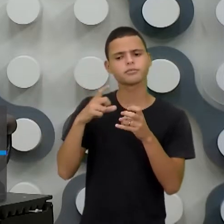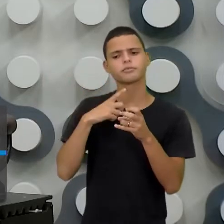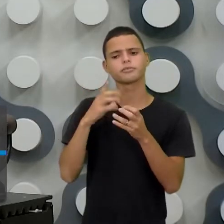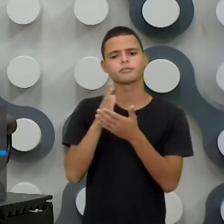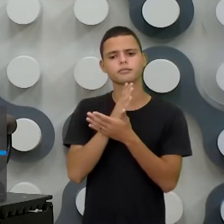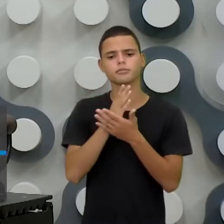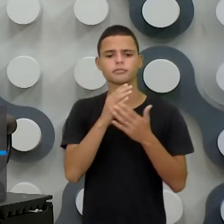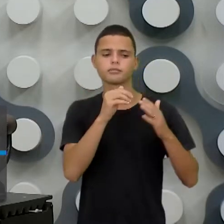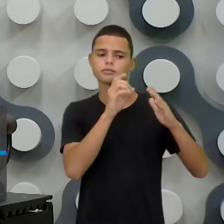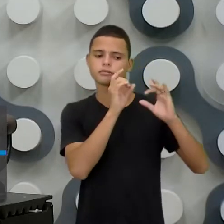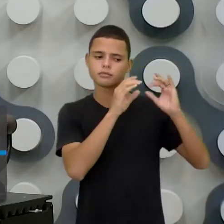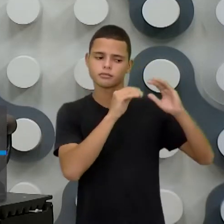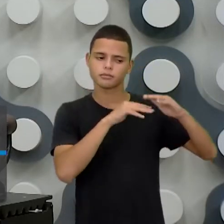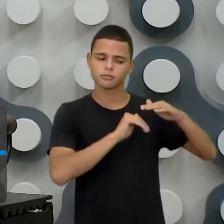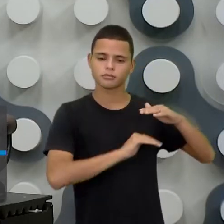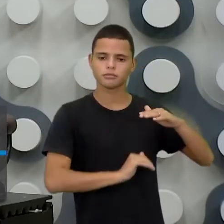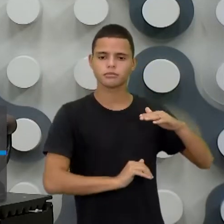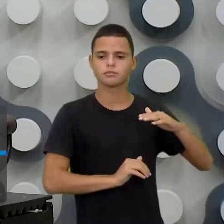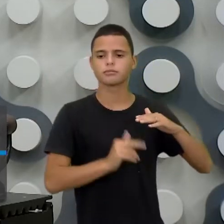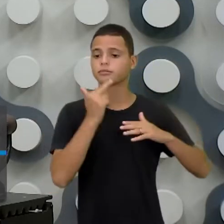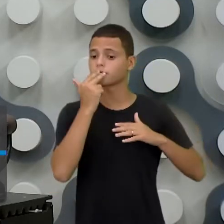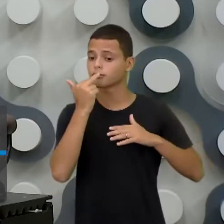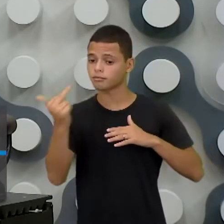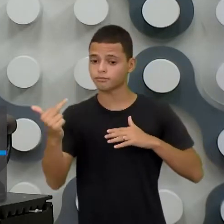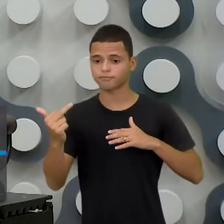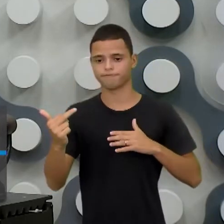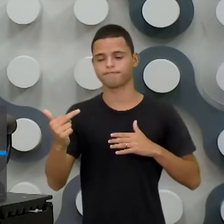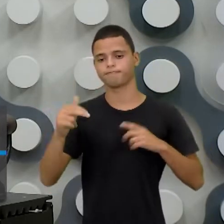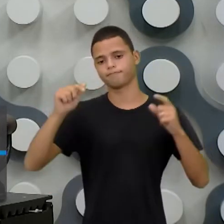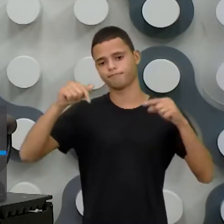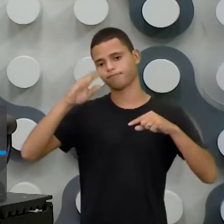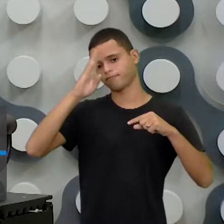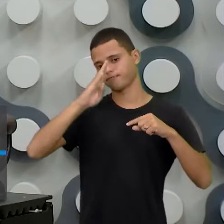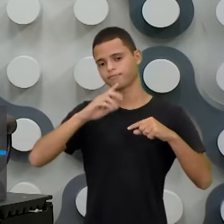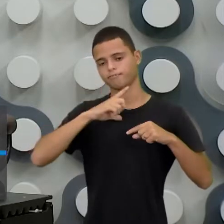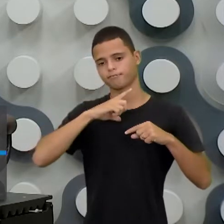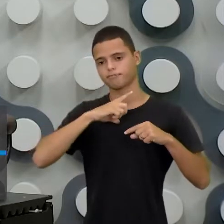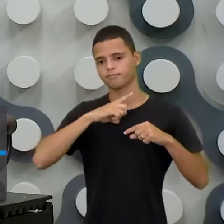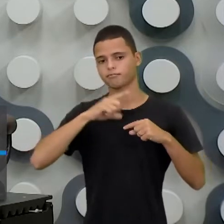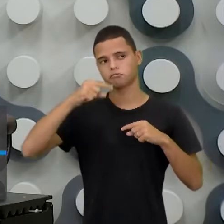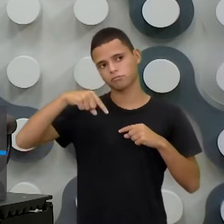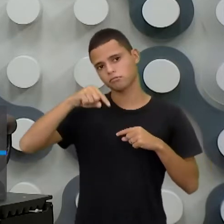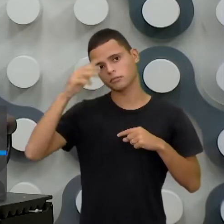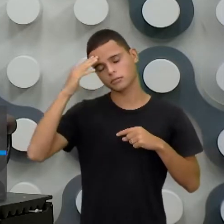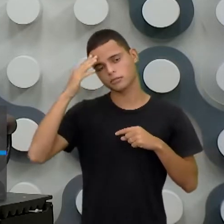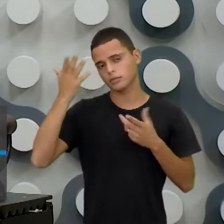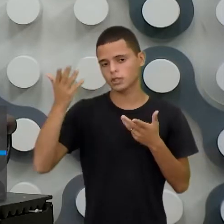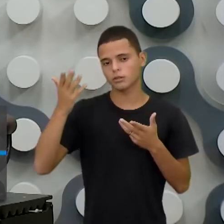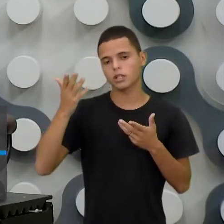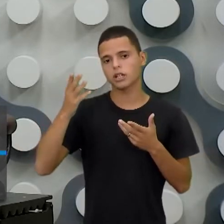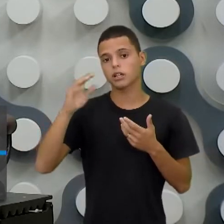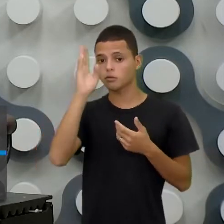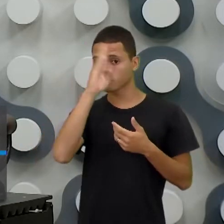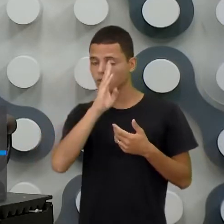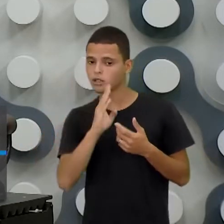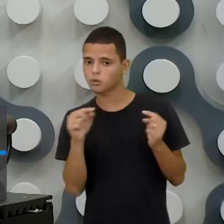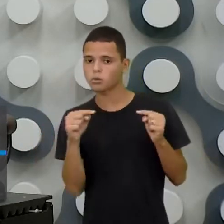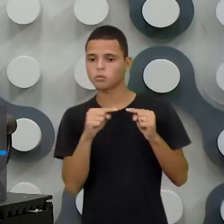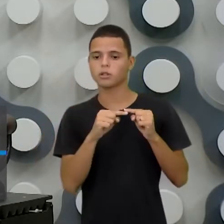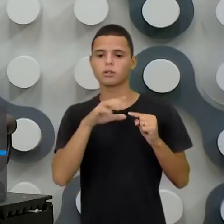a diversidade aí de idiomas que nós temos no Brasil. É claro que o oficial é o português e, segundo o que muitos não